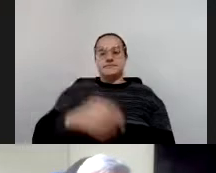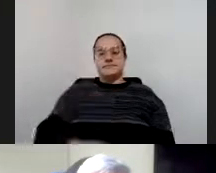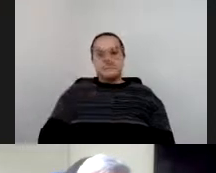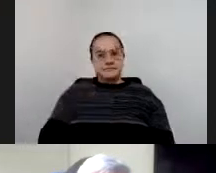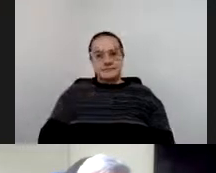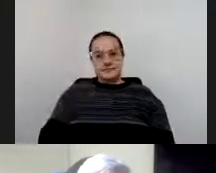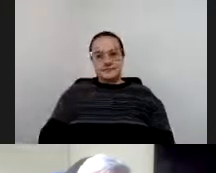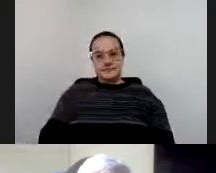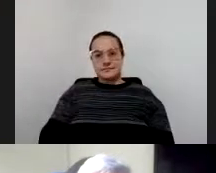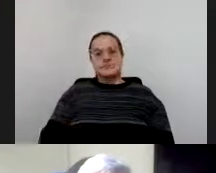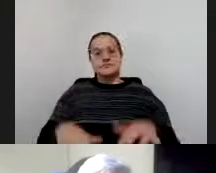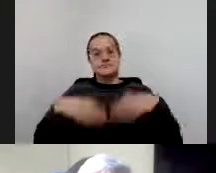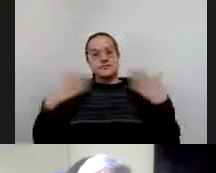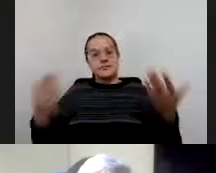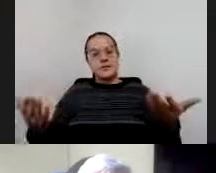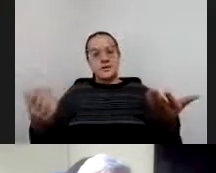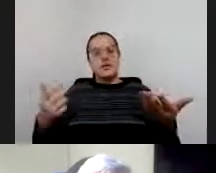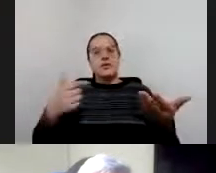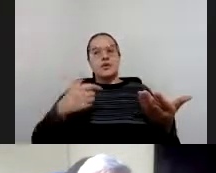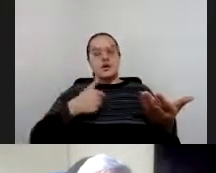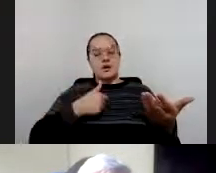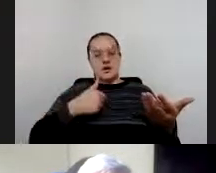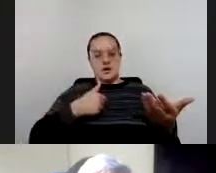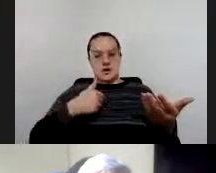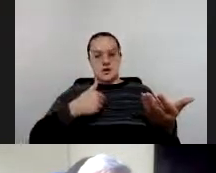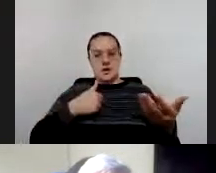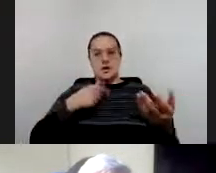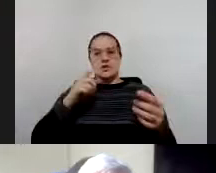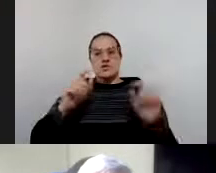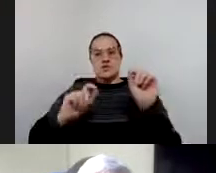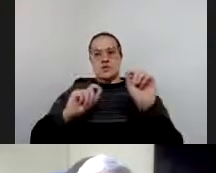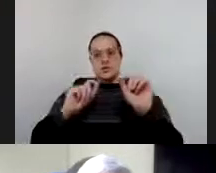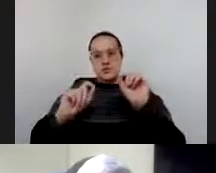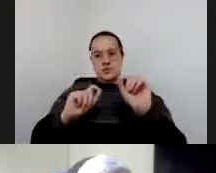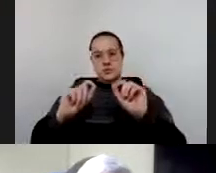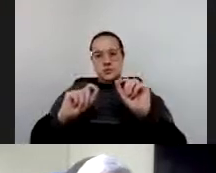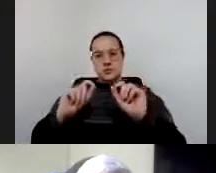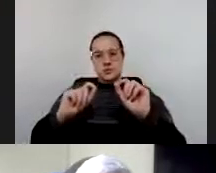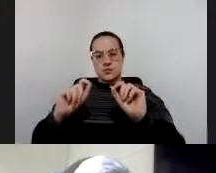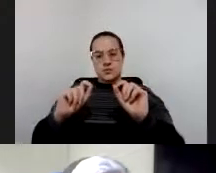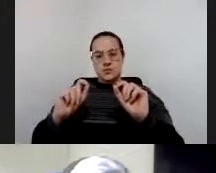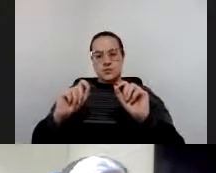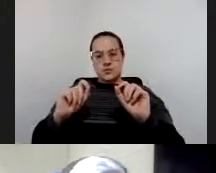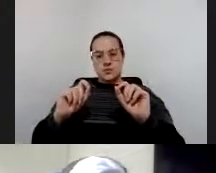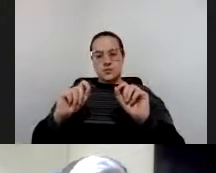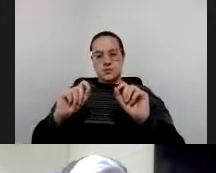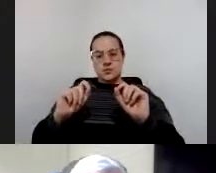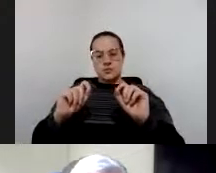Aí, eu sou... Meu nome, mãe? Eu estou